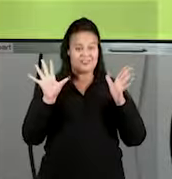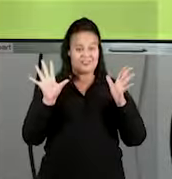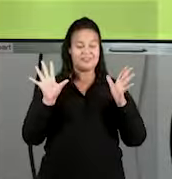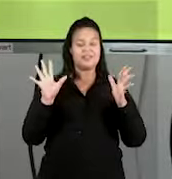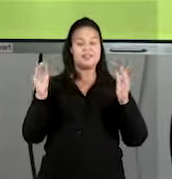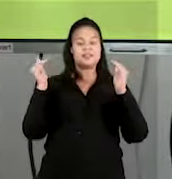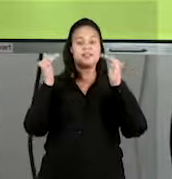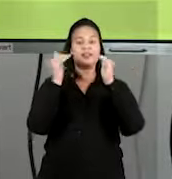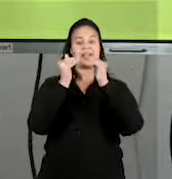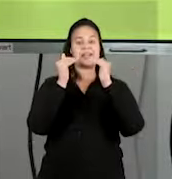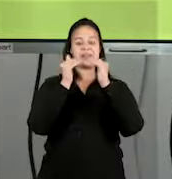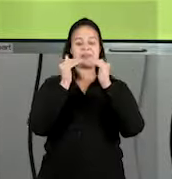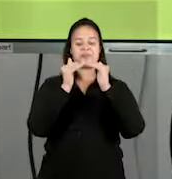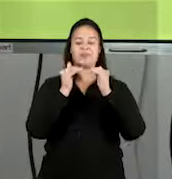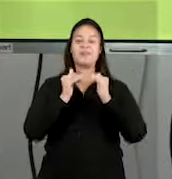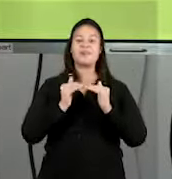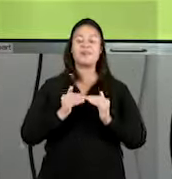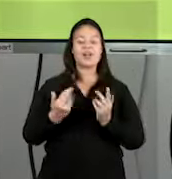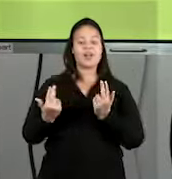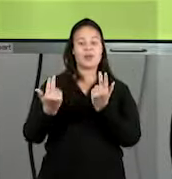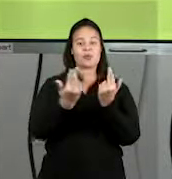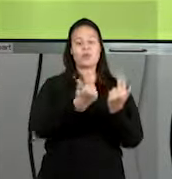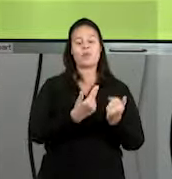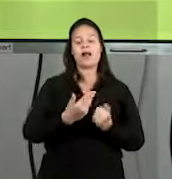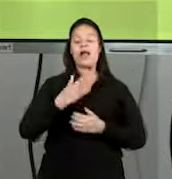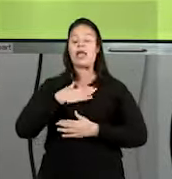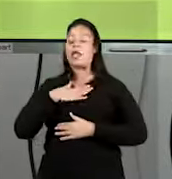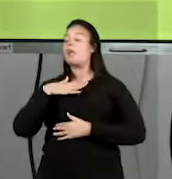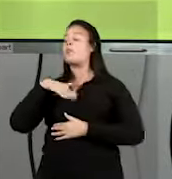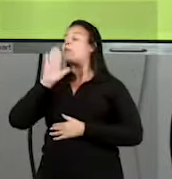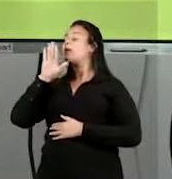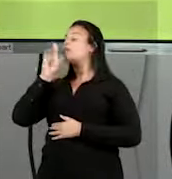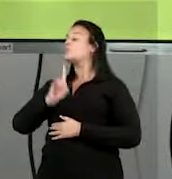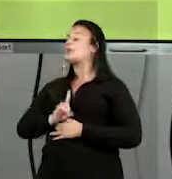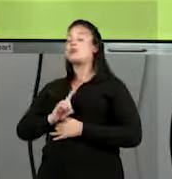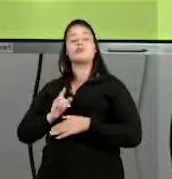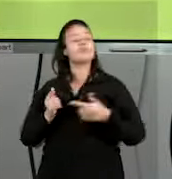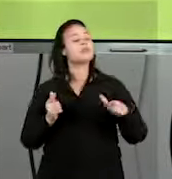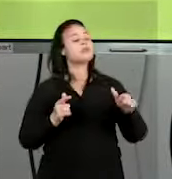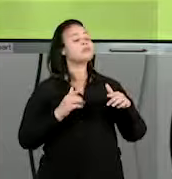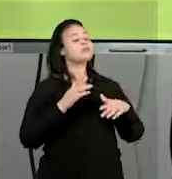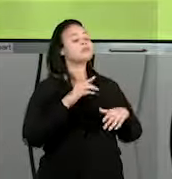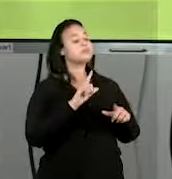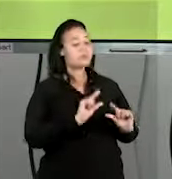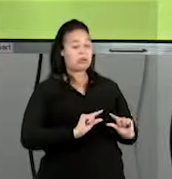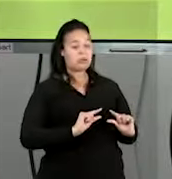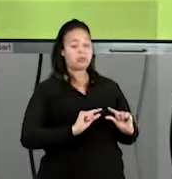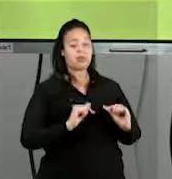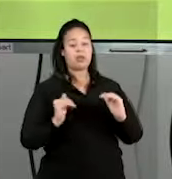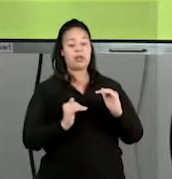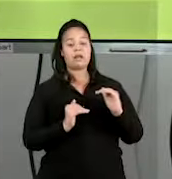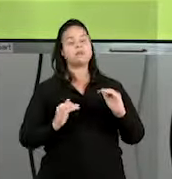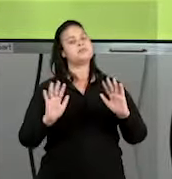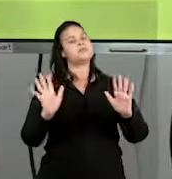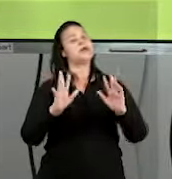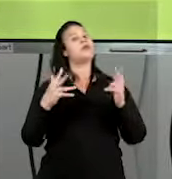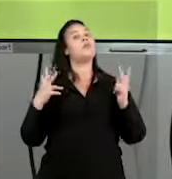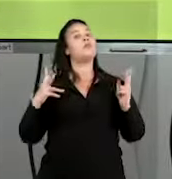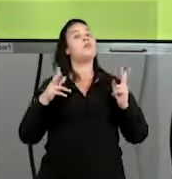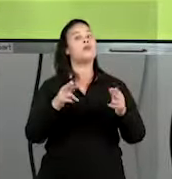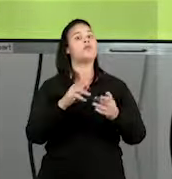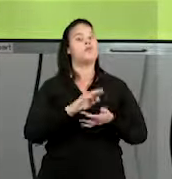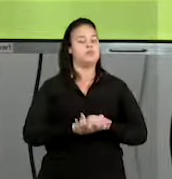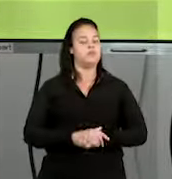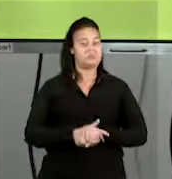são iguais. Não tem essa de falar que um tem mais direitos do que o outro. Os direitos humanos são iguais para todos.